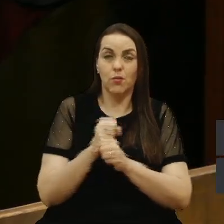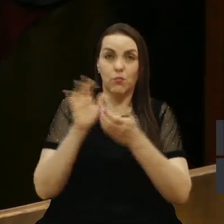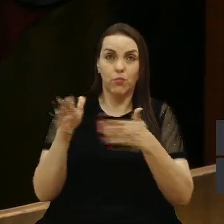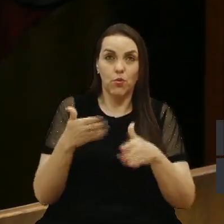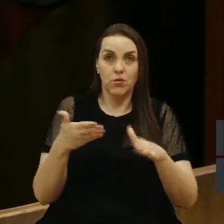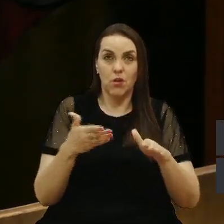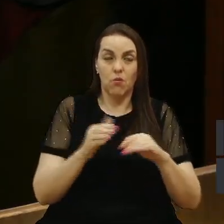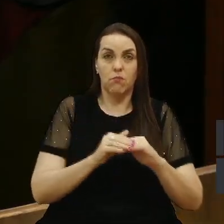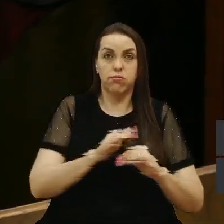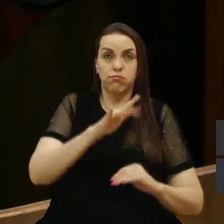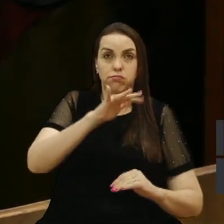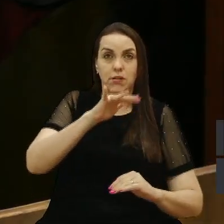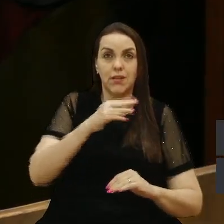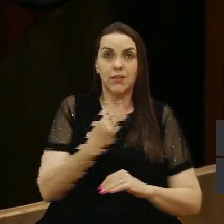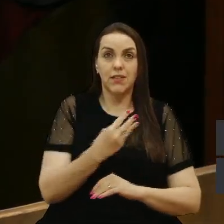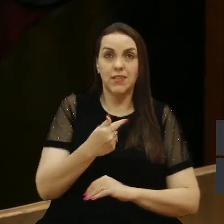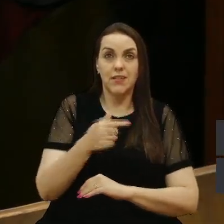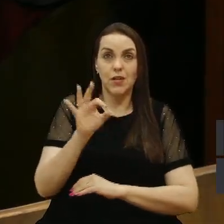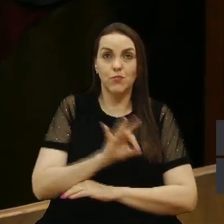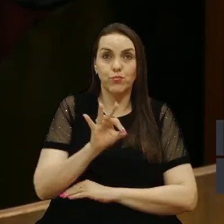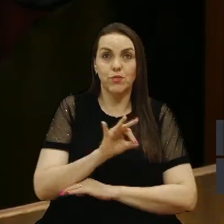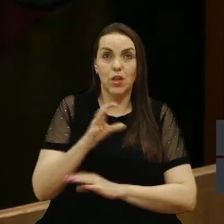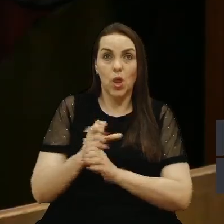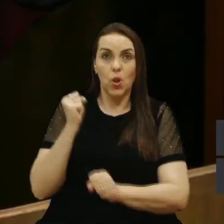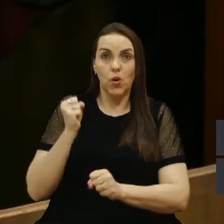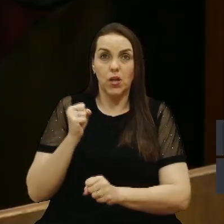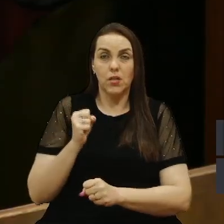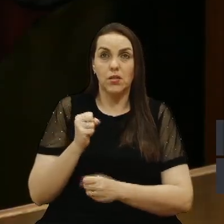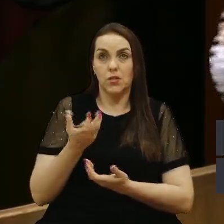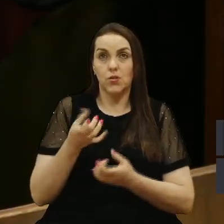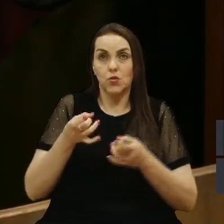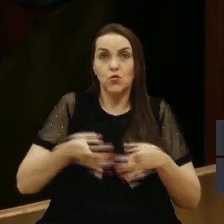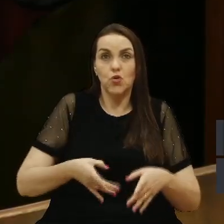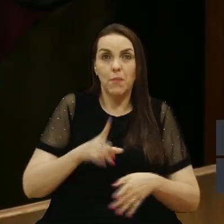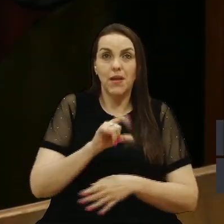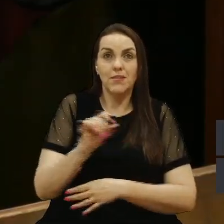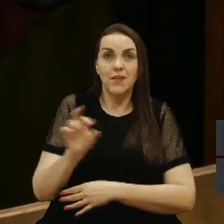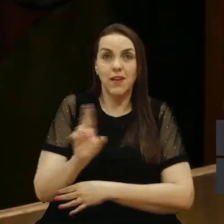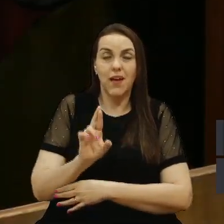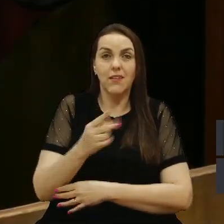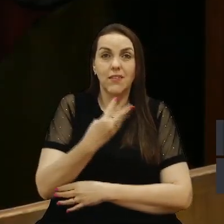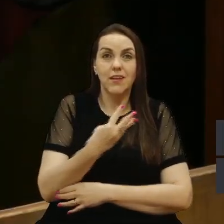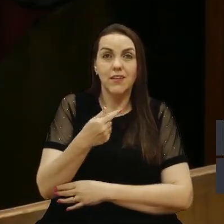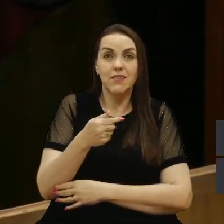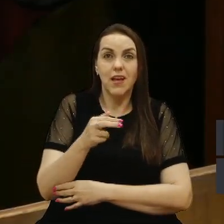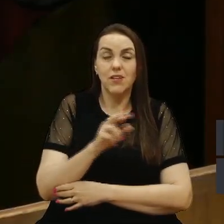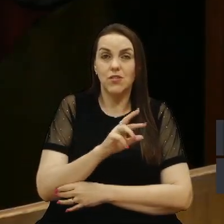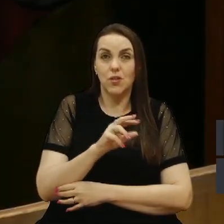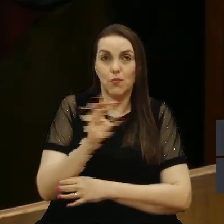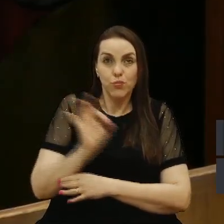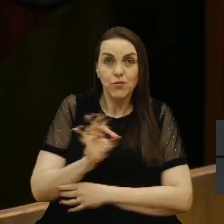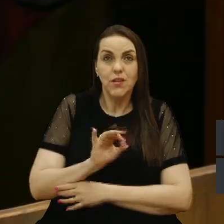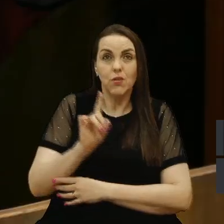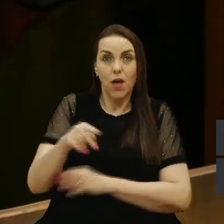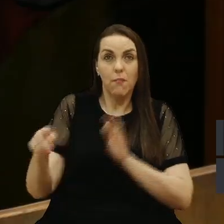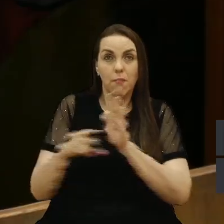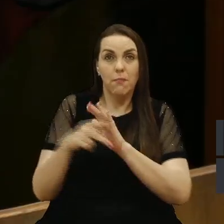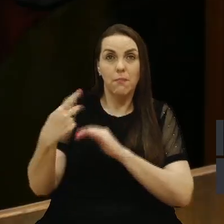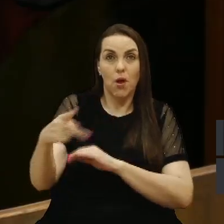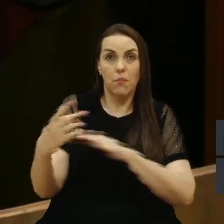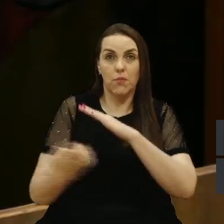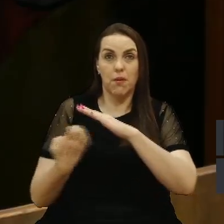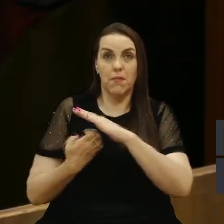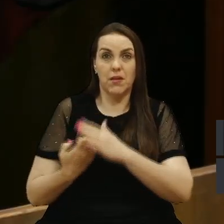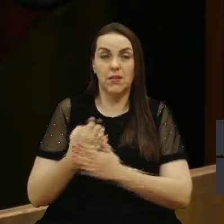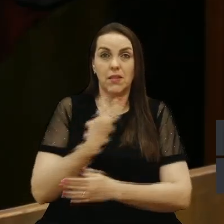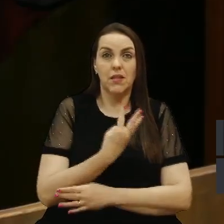excedente, 37% é lucro. Se sobra R$100, Jack, 37% é do dono da empresa. 31%,